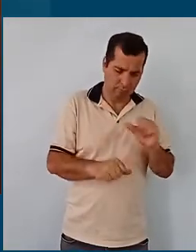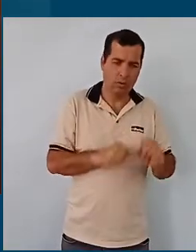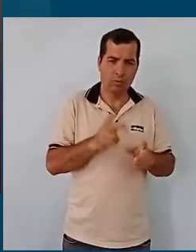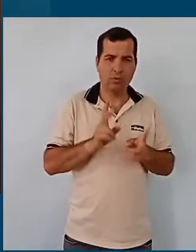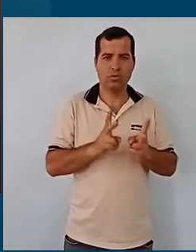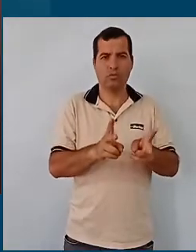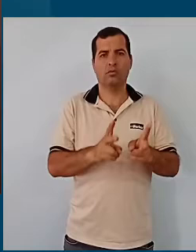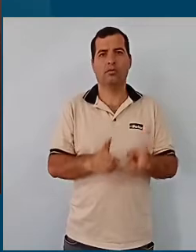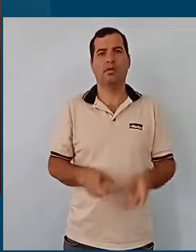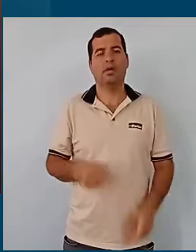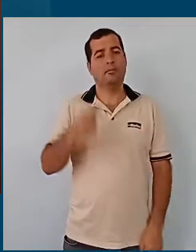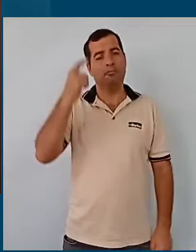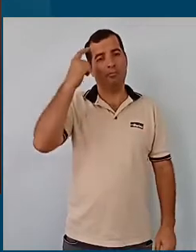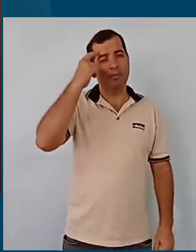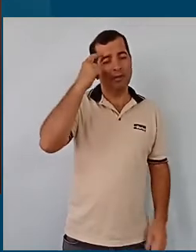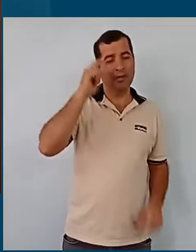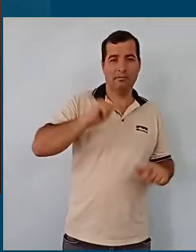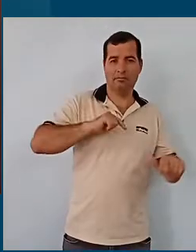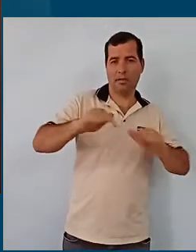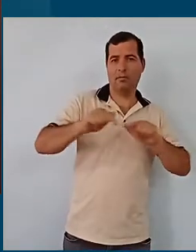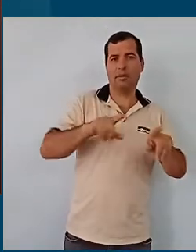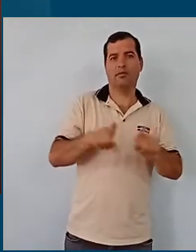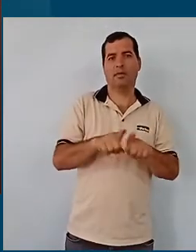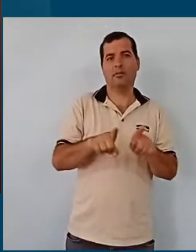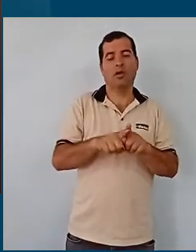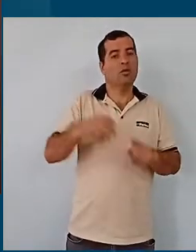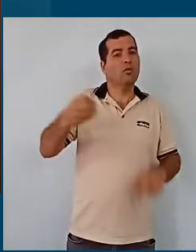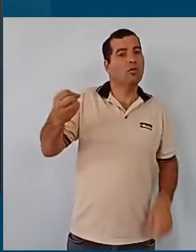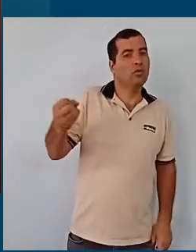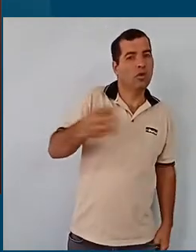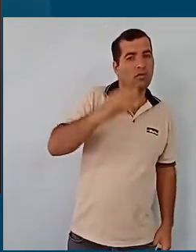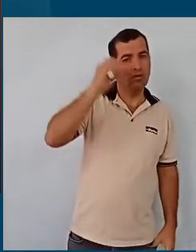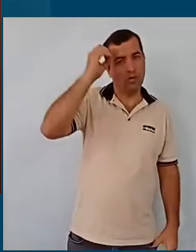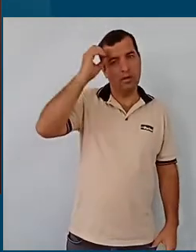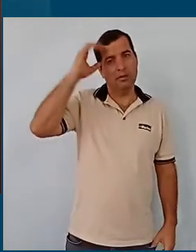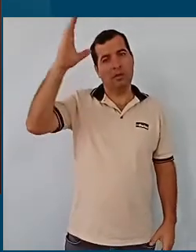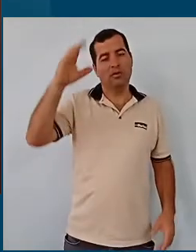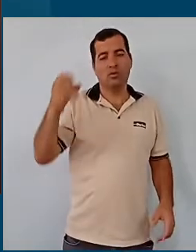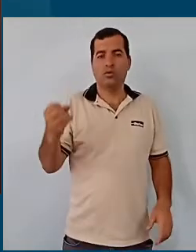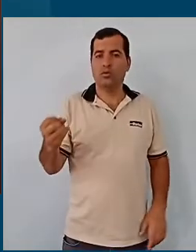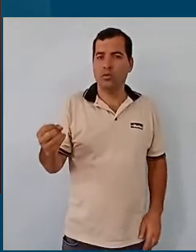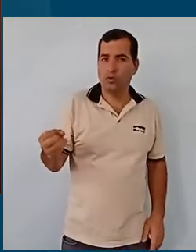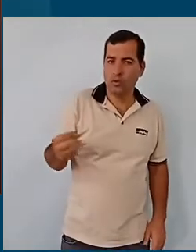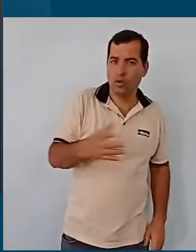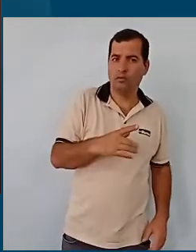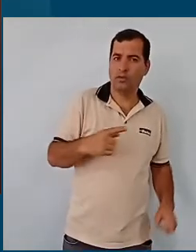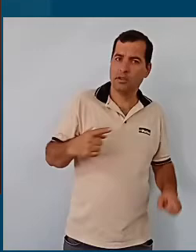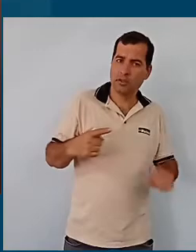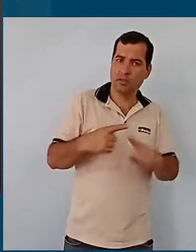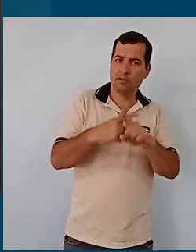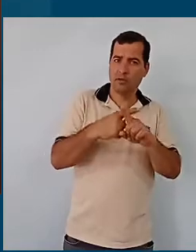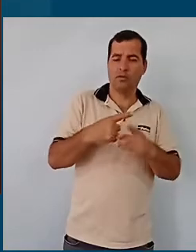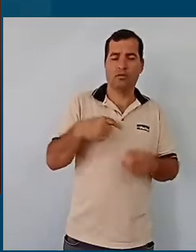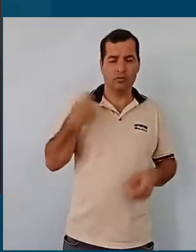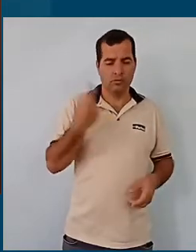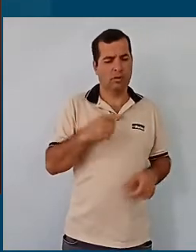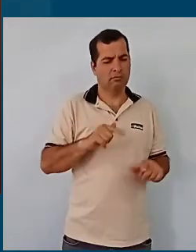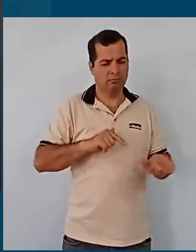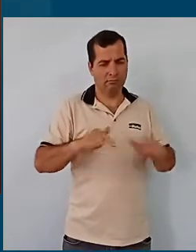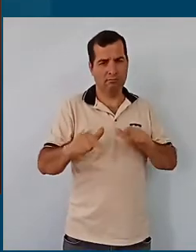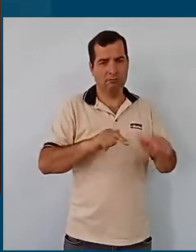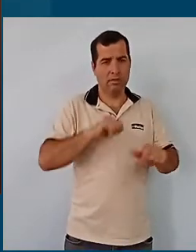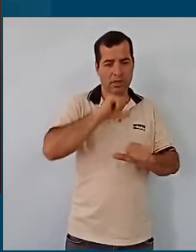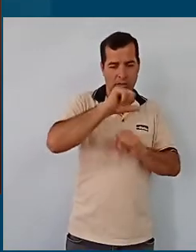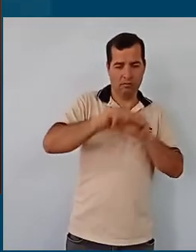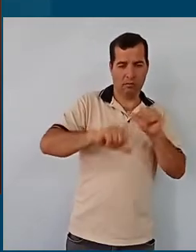né? E esses novos conhecimentos e esses novos desafios para a atualização da nossa atividade, né, a transformação do